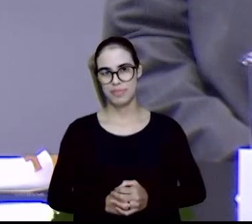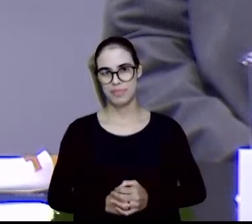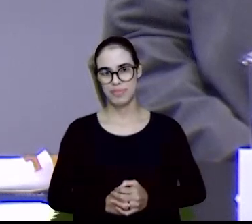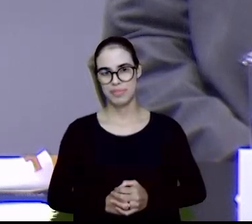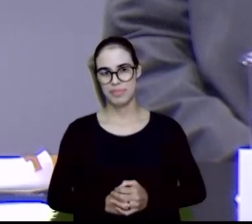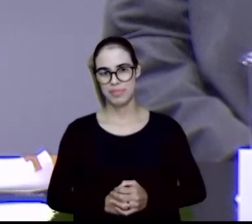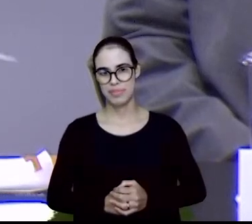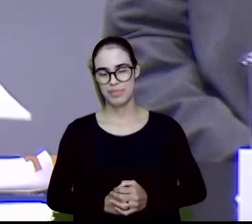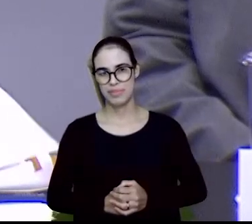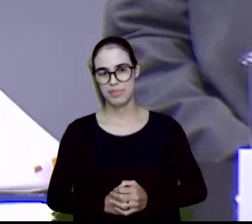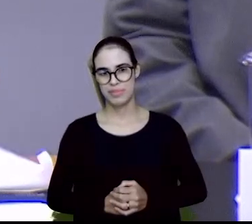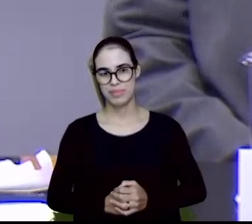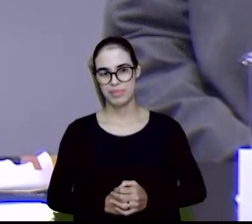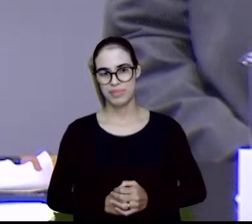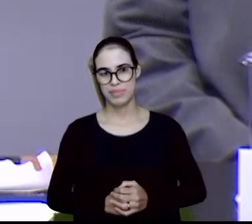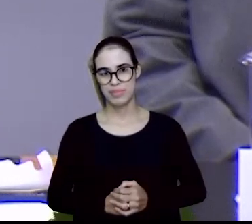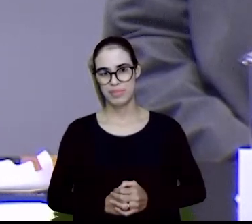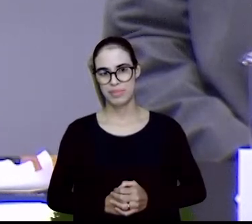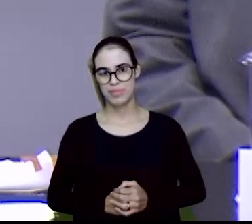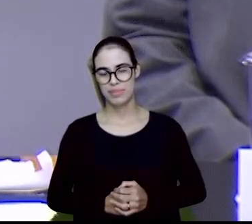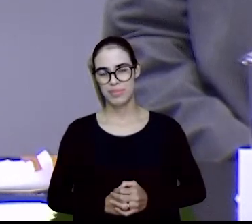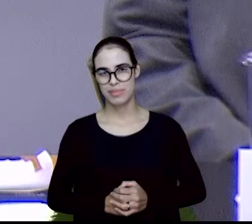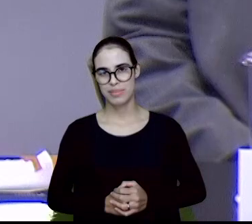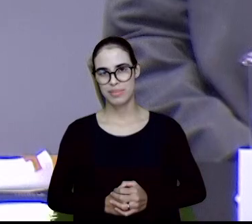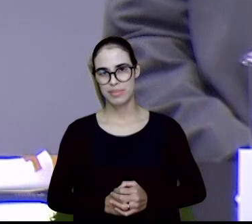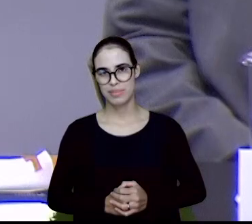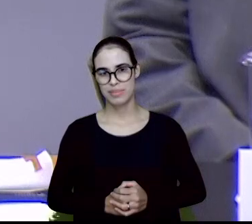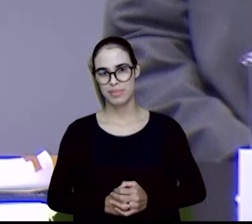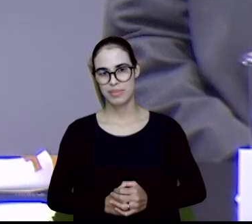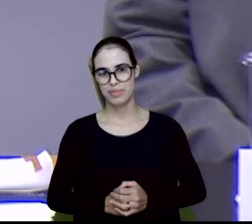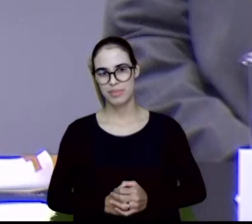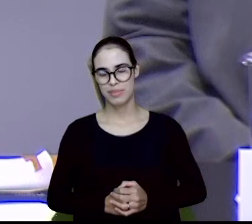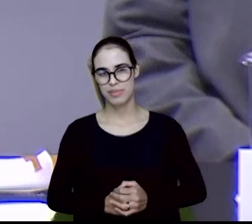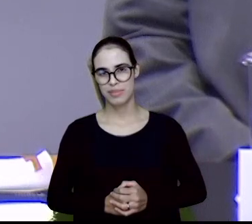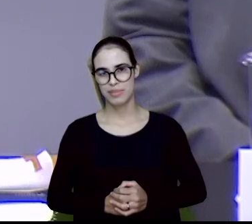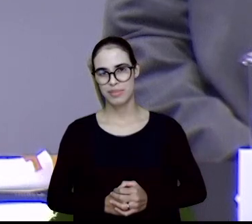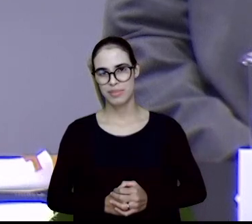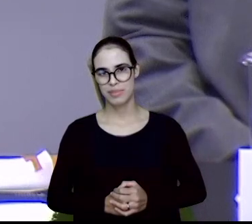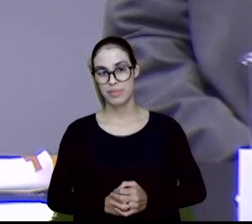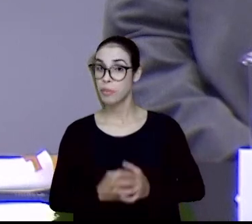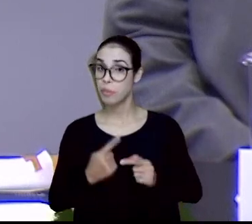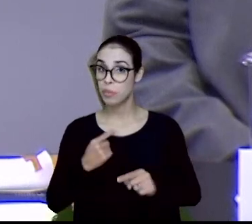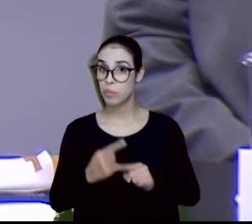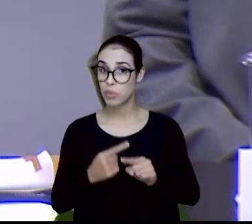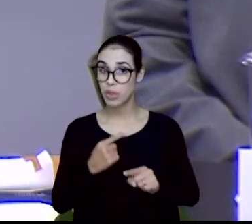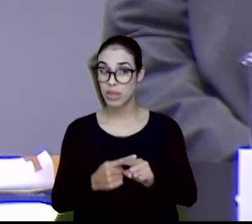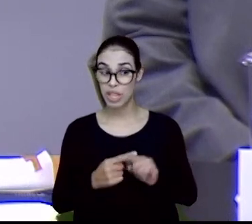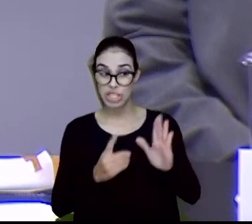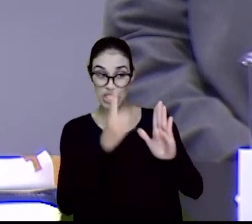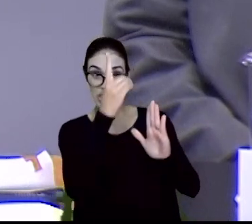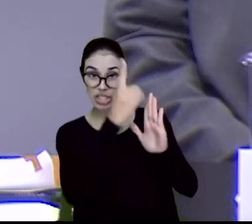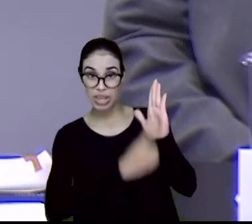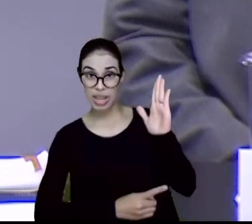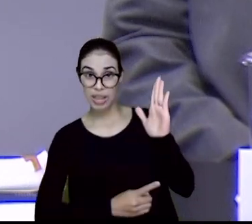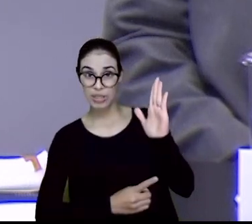penso, 3 fundamentos que inspiram o direito de uma maneira geral. A